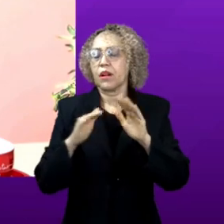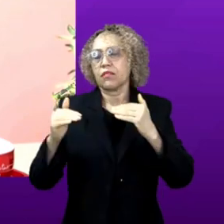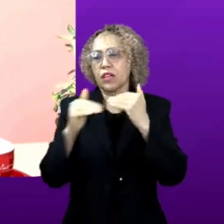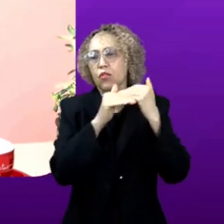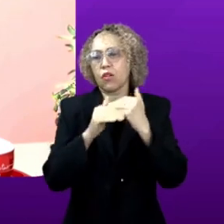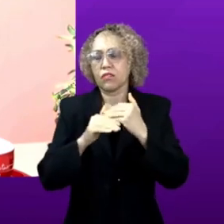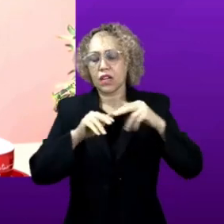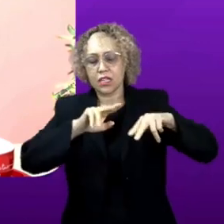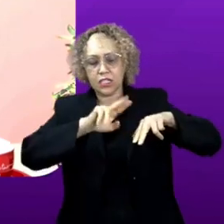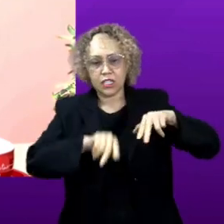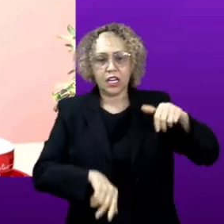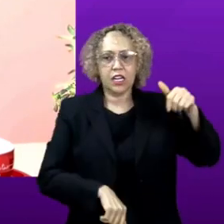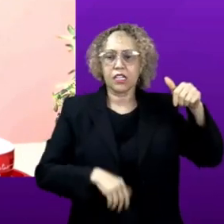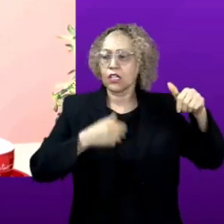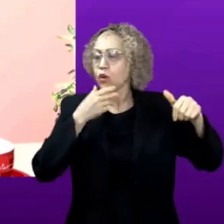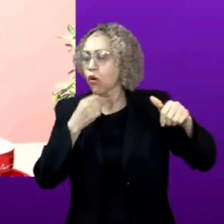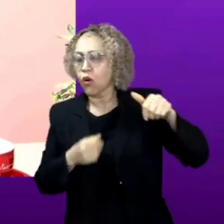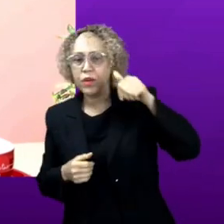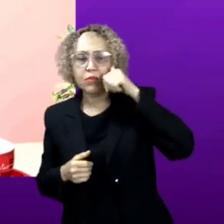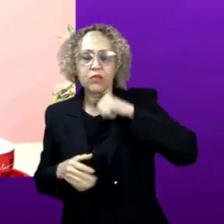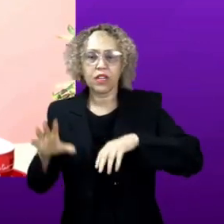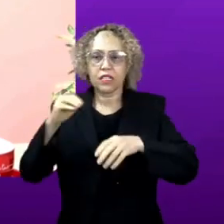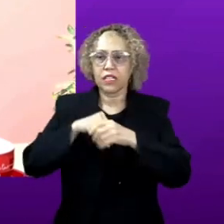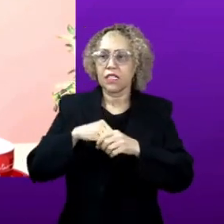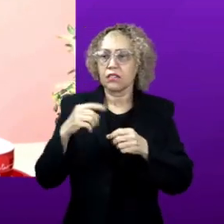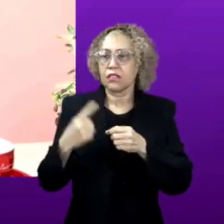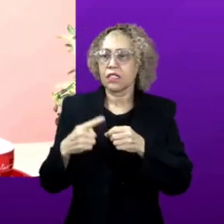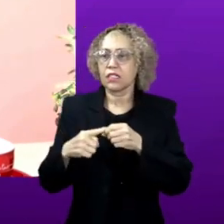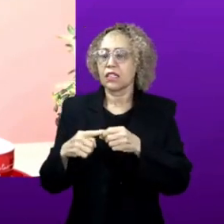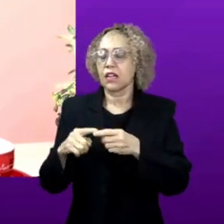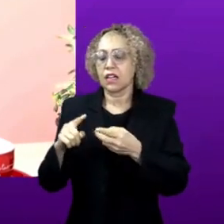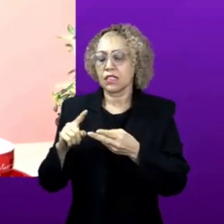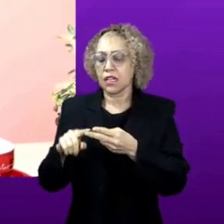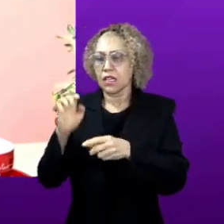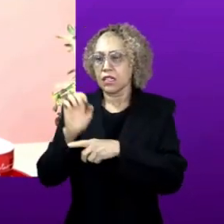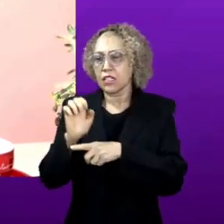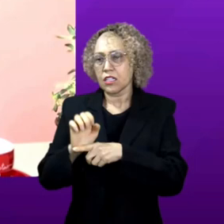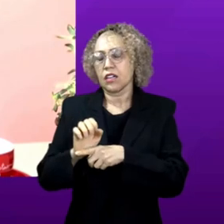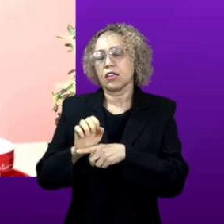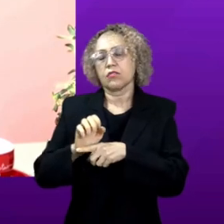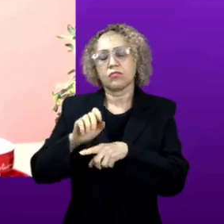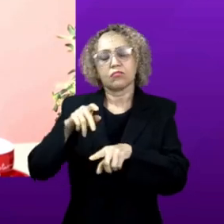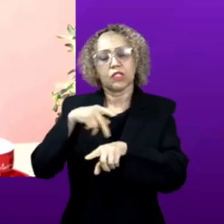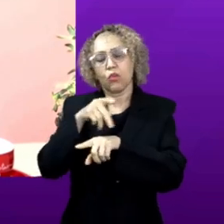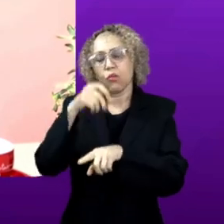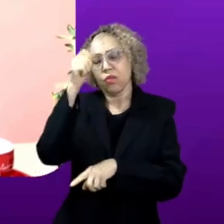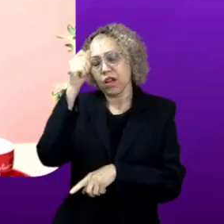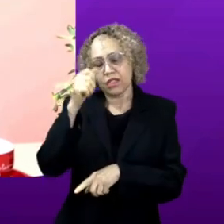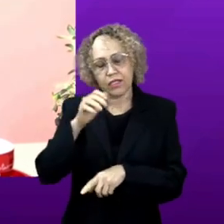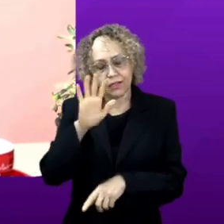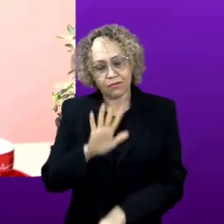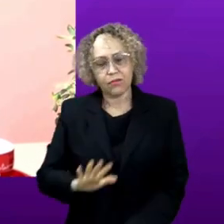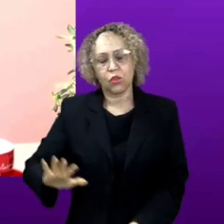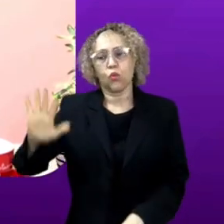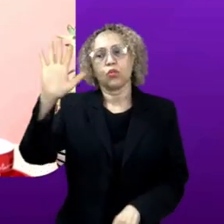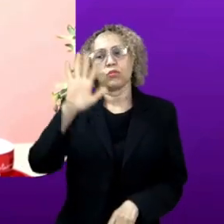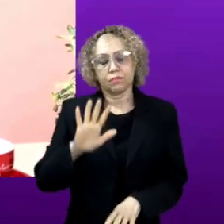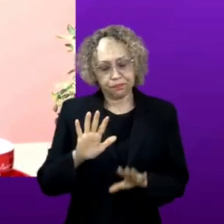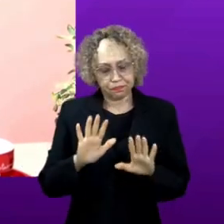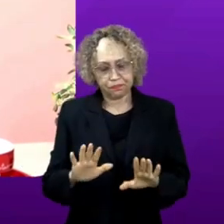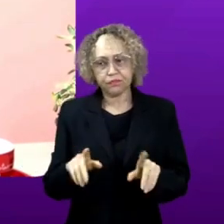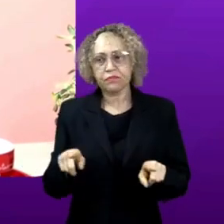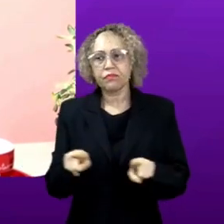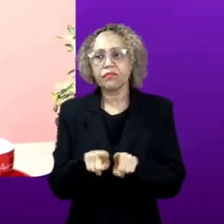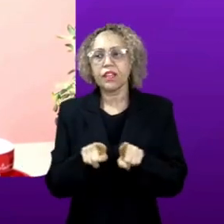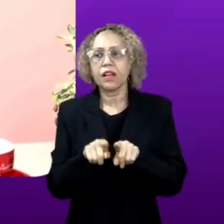entre homens e mulheres nas cidades, estado e no país. Para além disso, eu diria que é